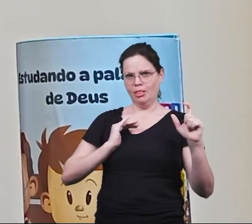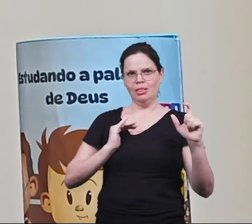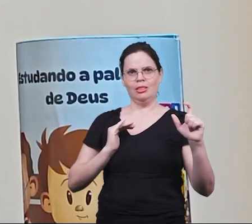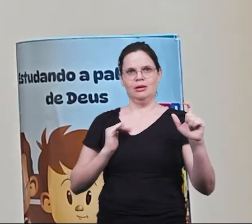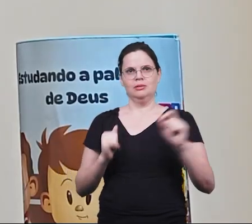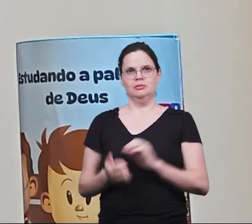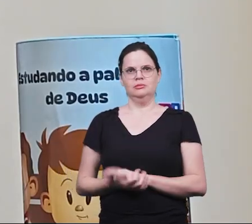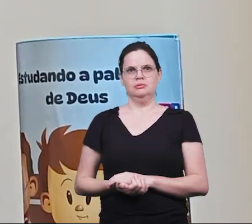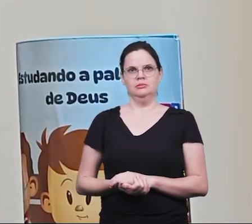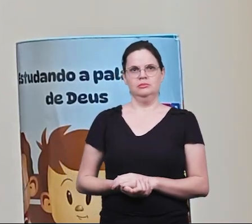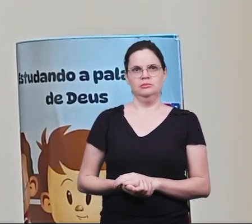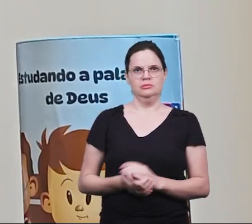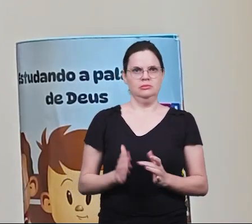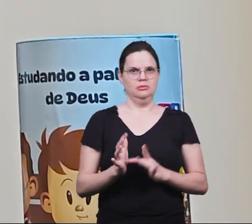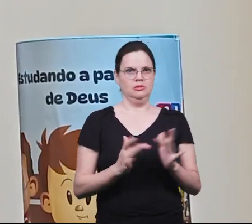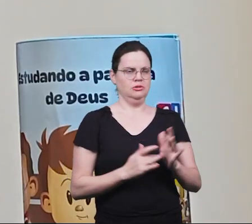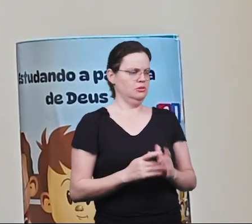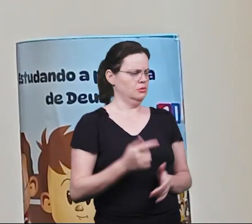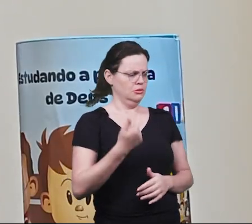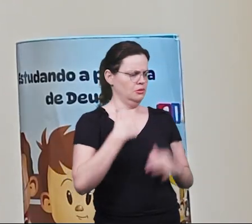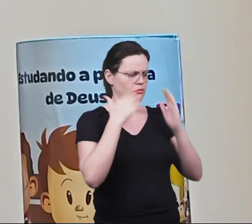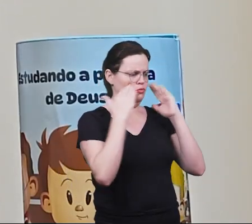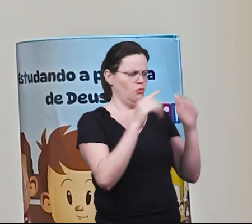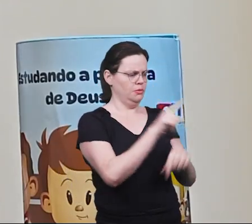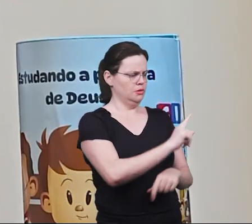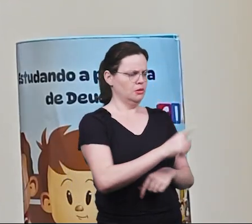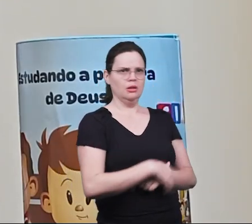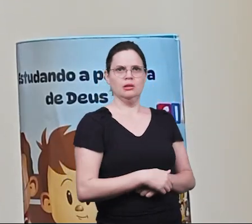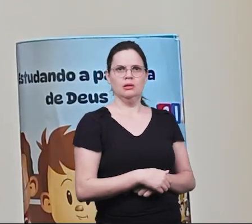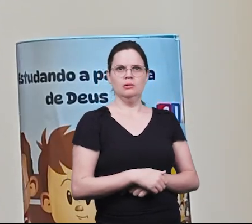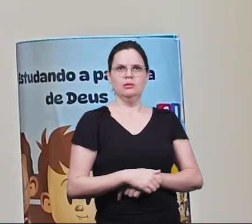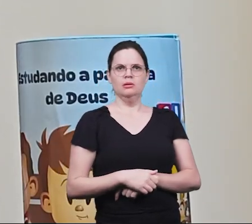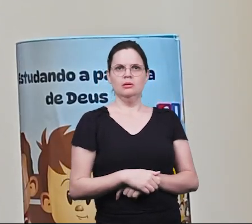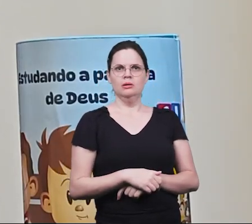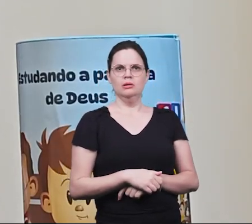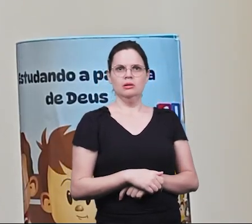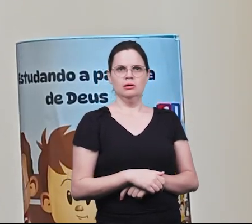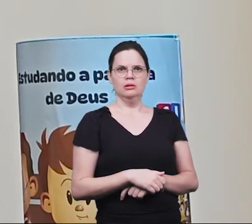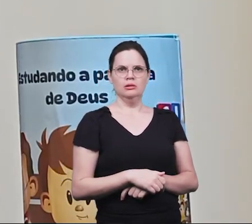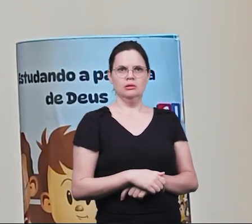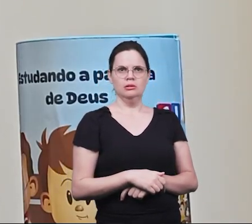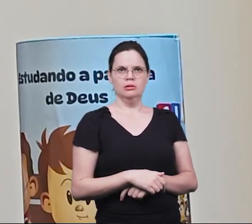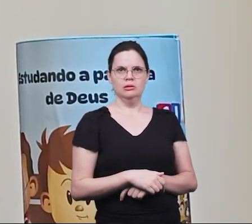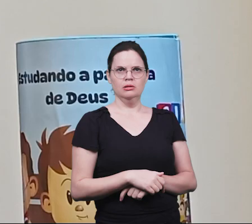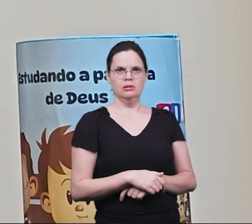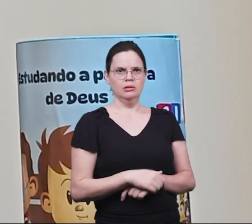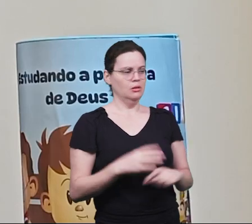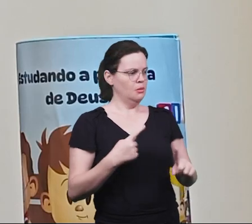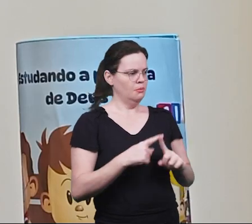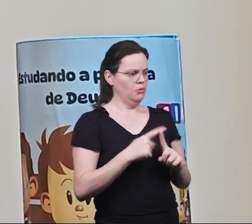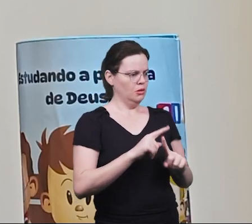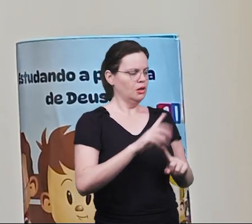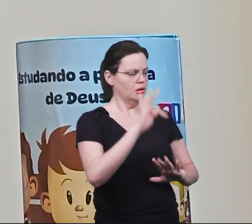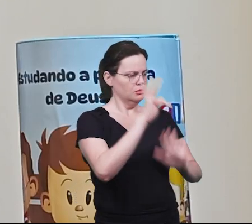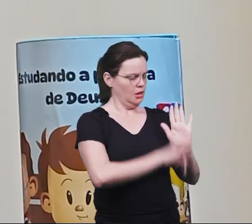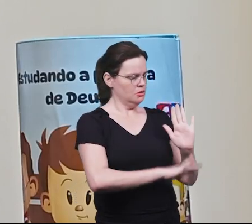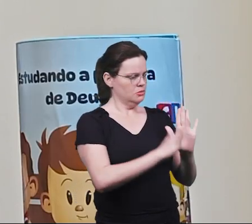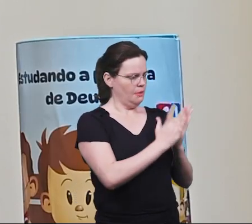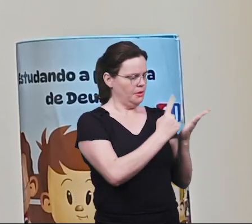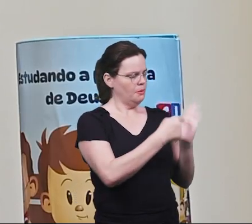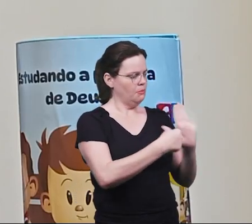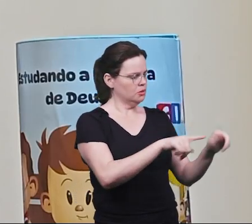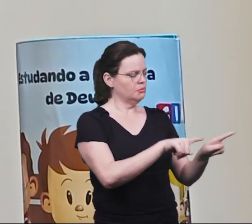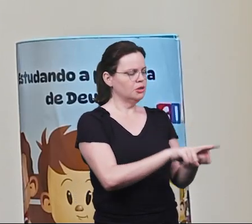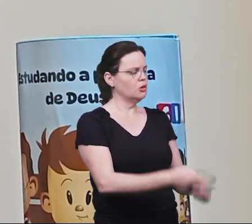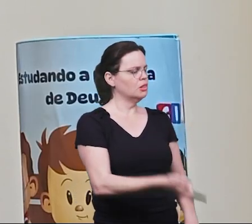E Jesus respondeu: não vou fazer, porque a palavra está escrita: não tentará o Senhor teu Deus.